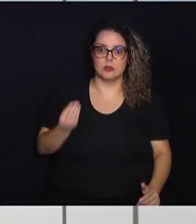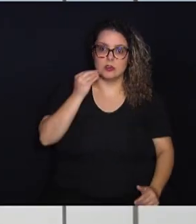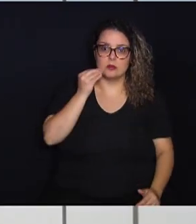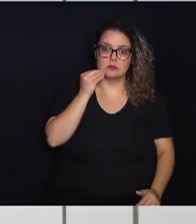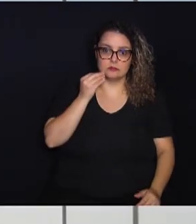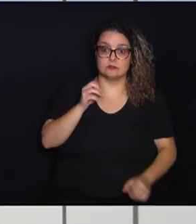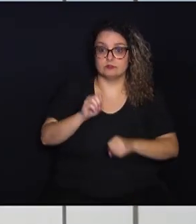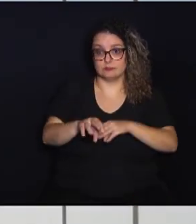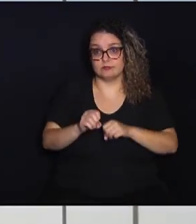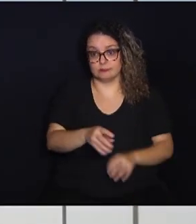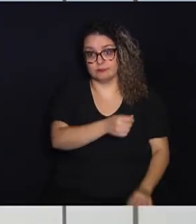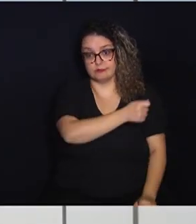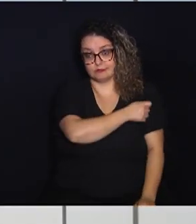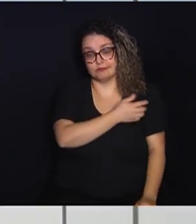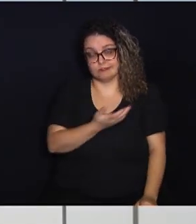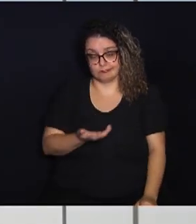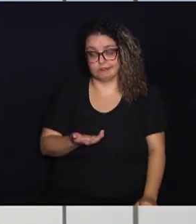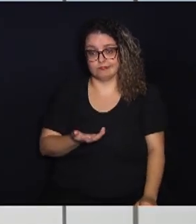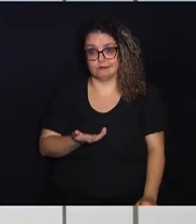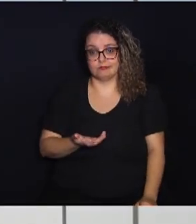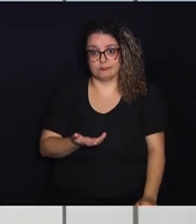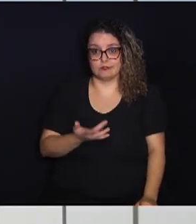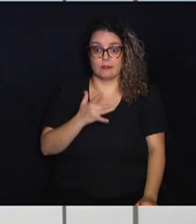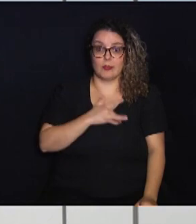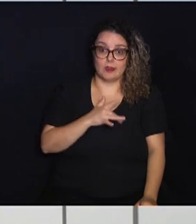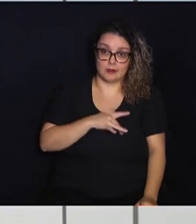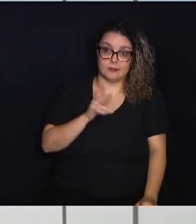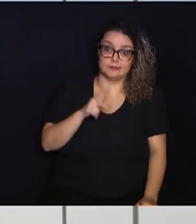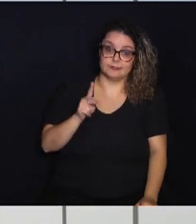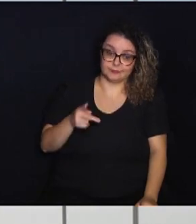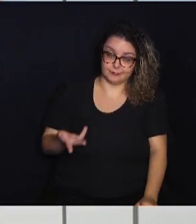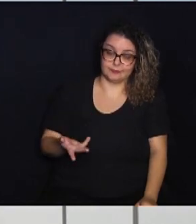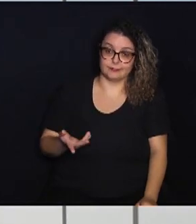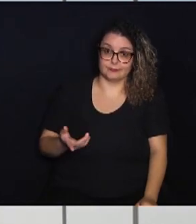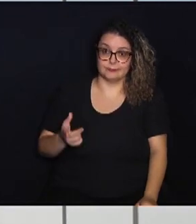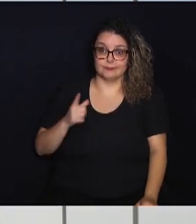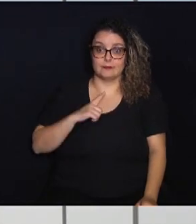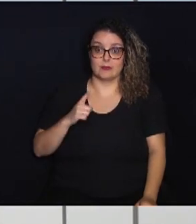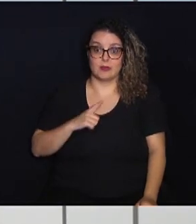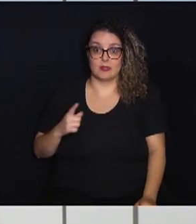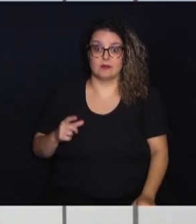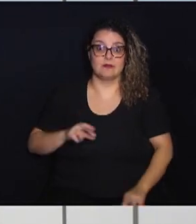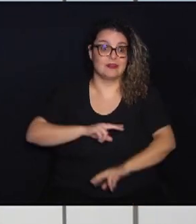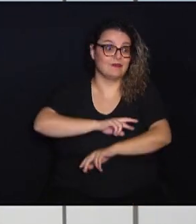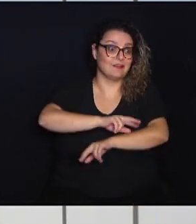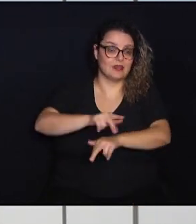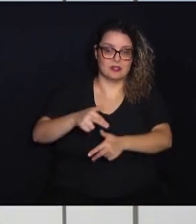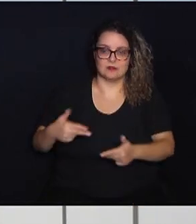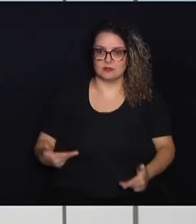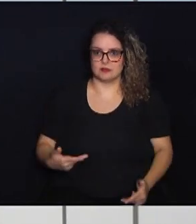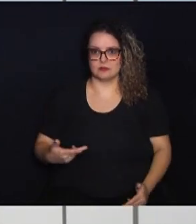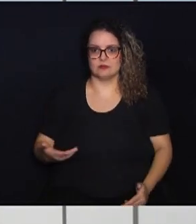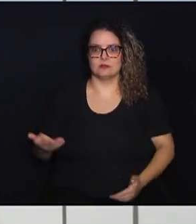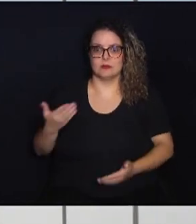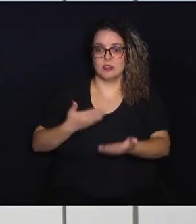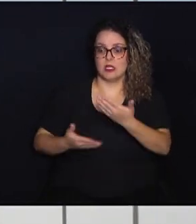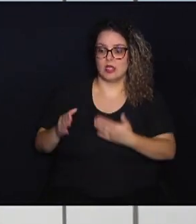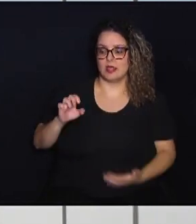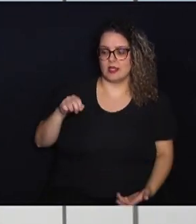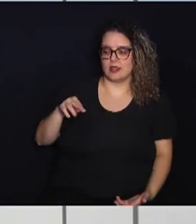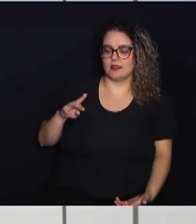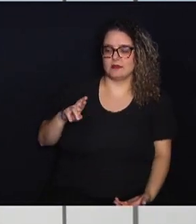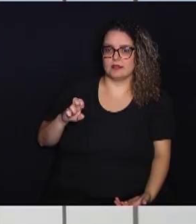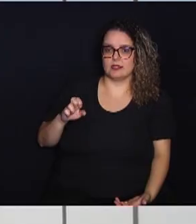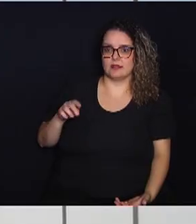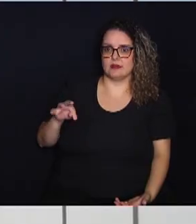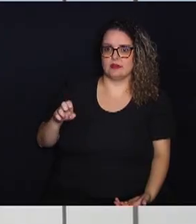uma aula. Então, esse coitado desse professor, às vezes, ele tem que se virar em 1000 para tentar entreter. E o educador,